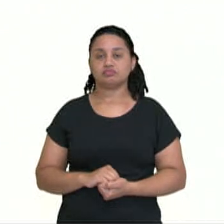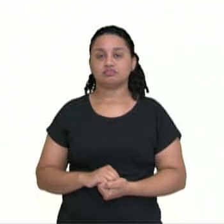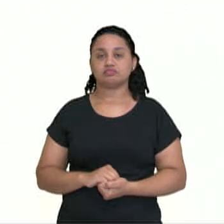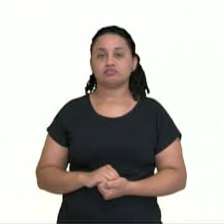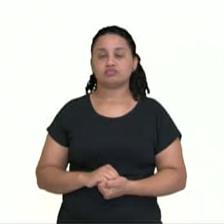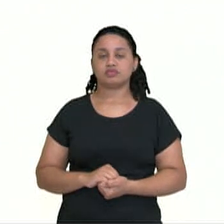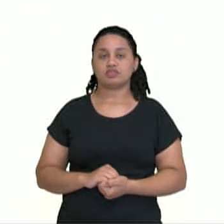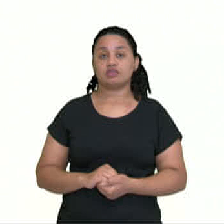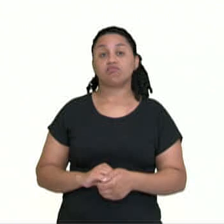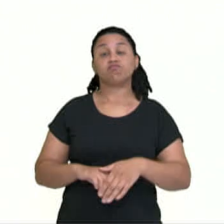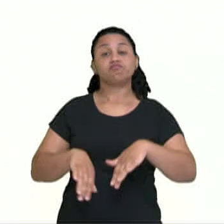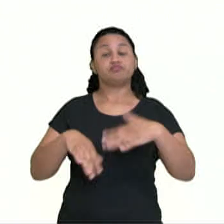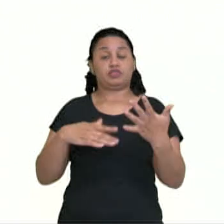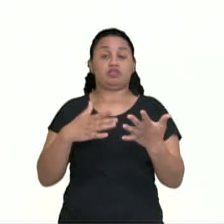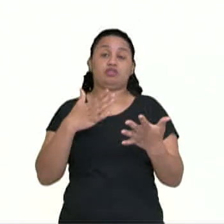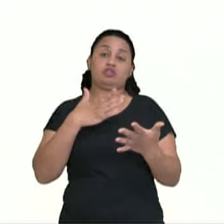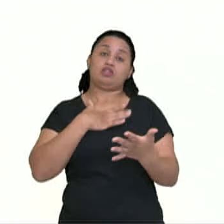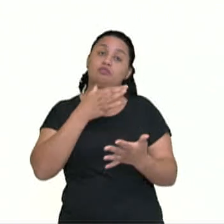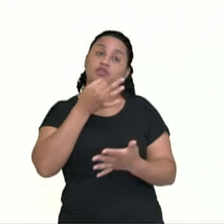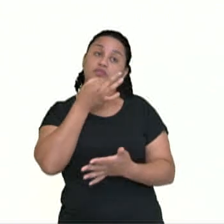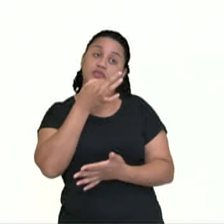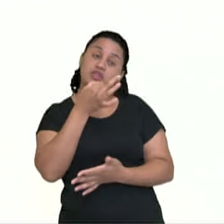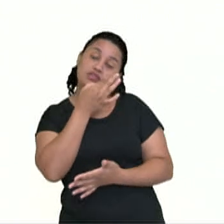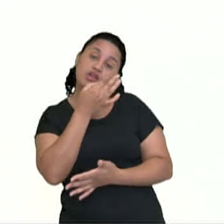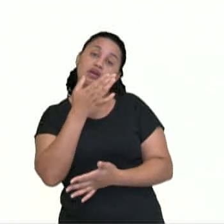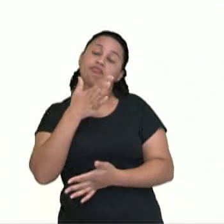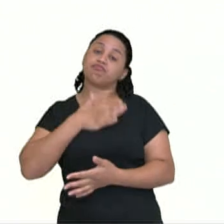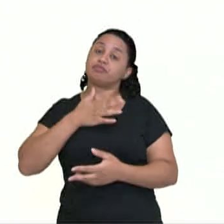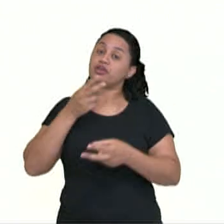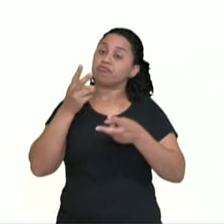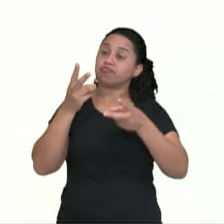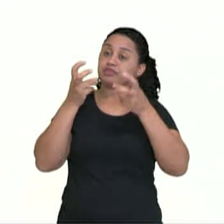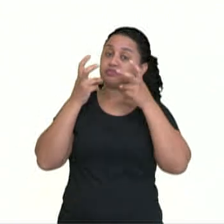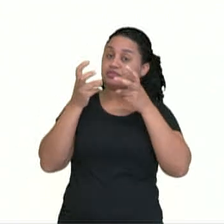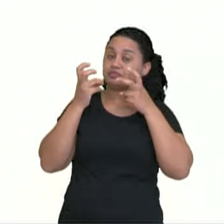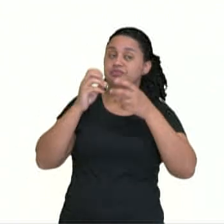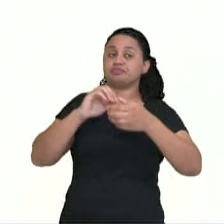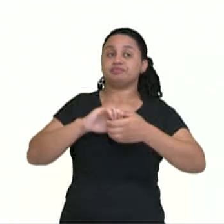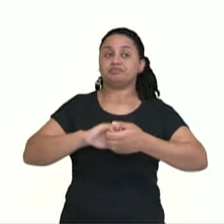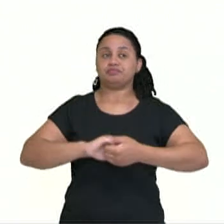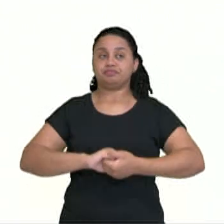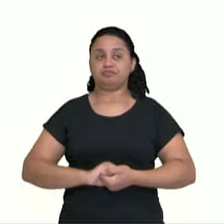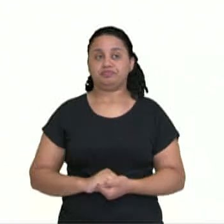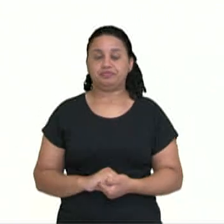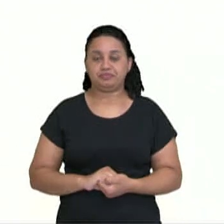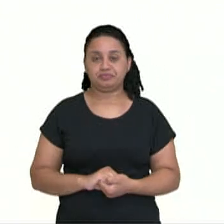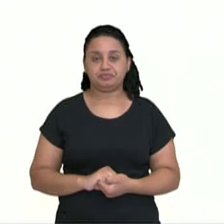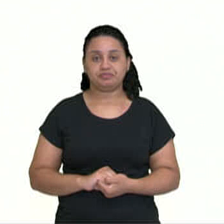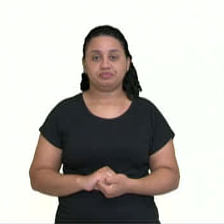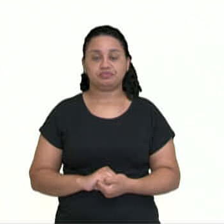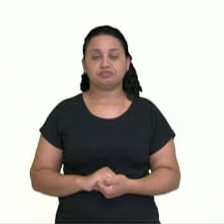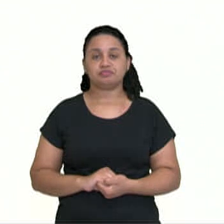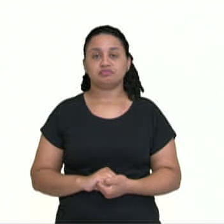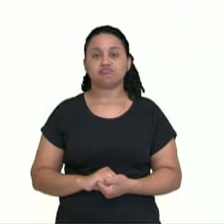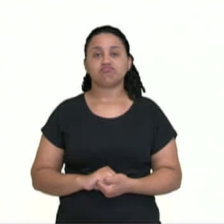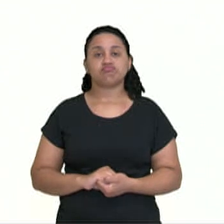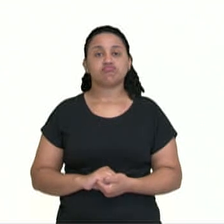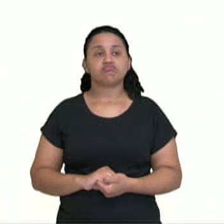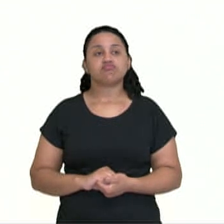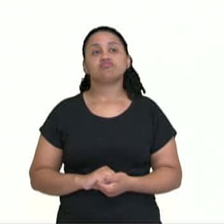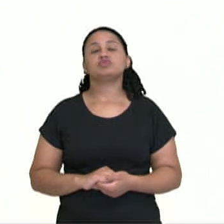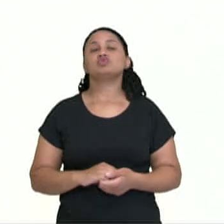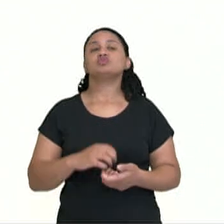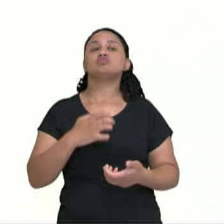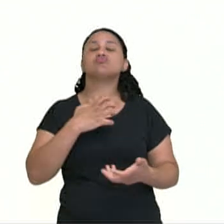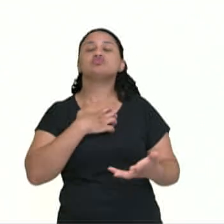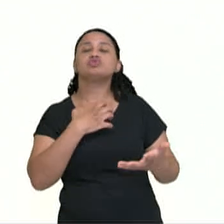view, então na minha opinião ou no meu ponto de vista. As far as I concerned, da forma como